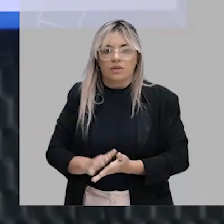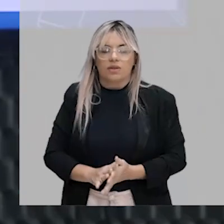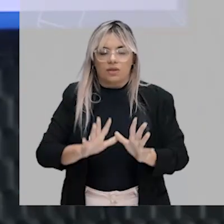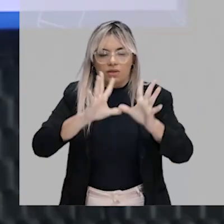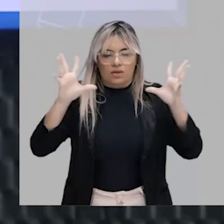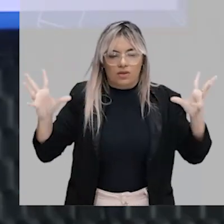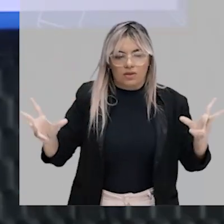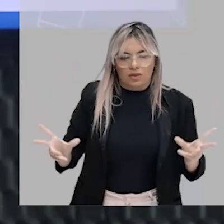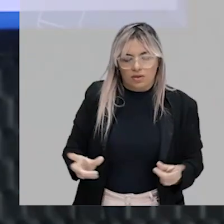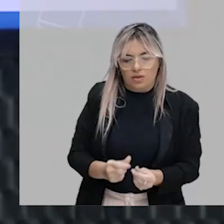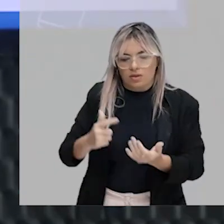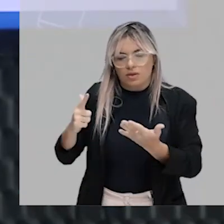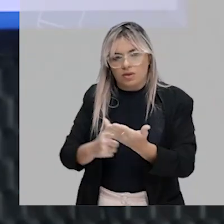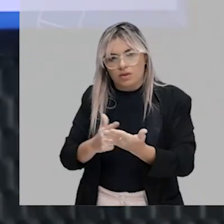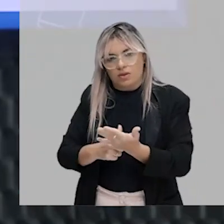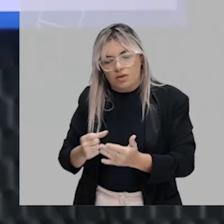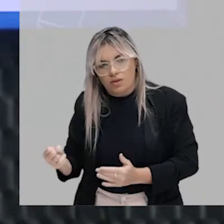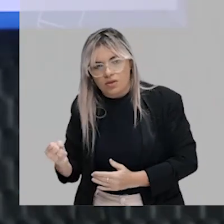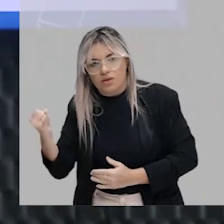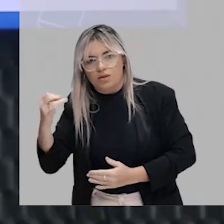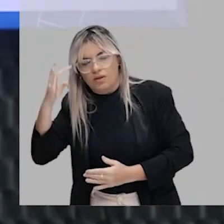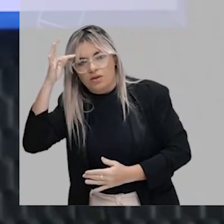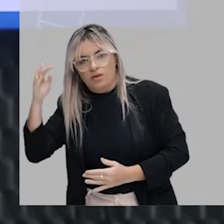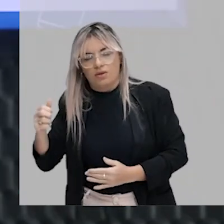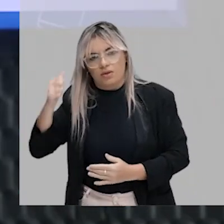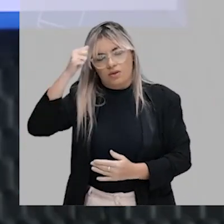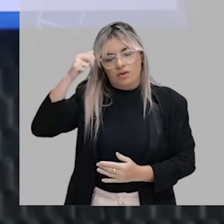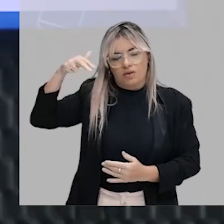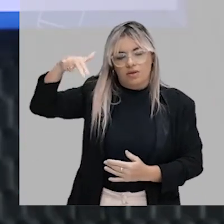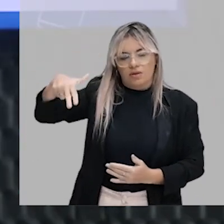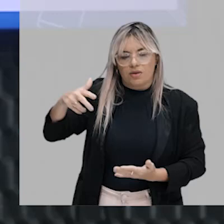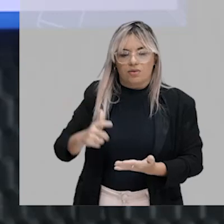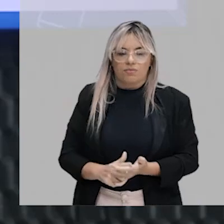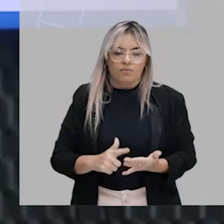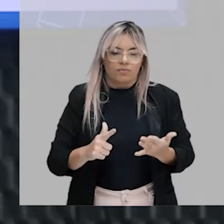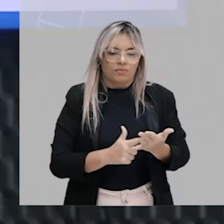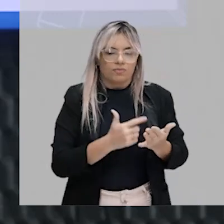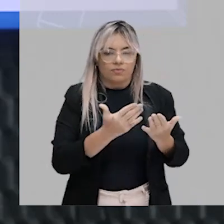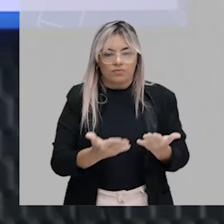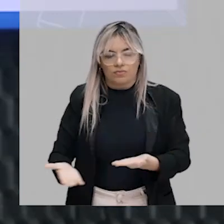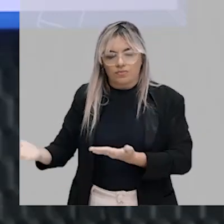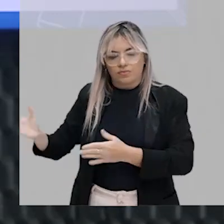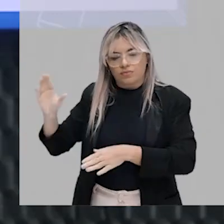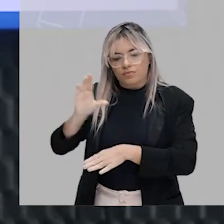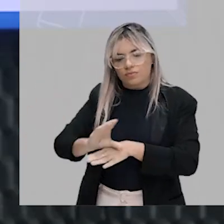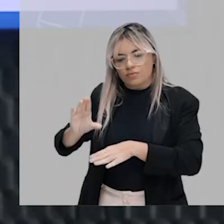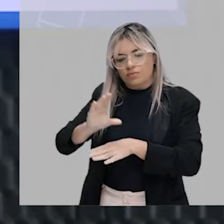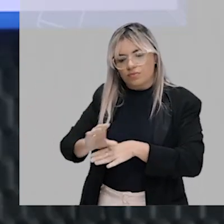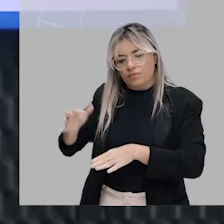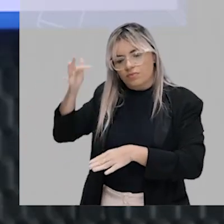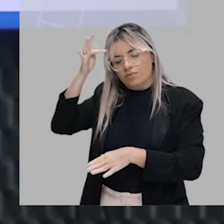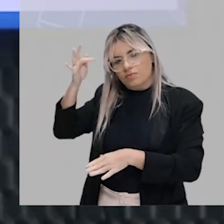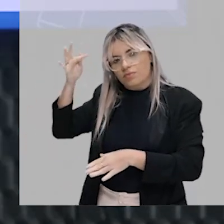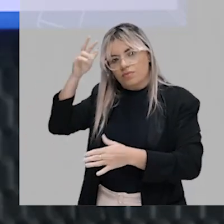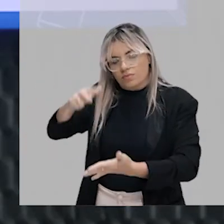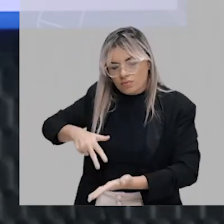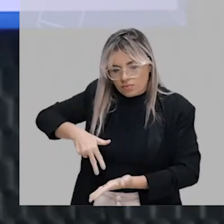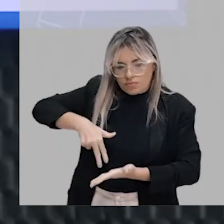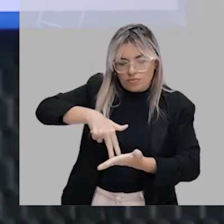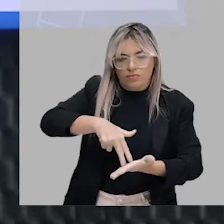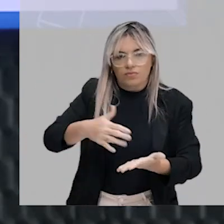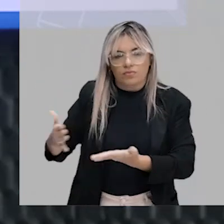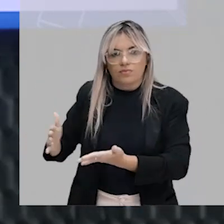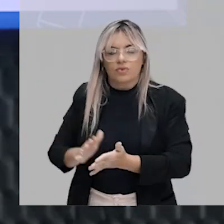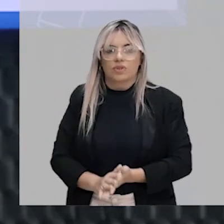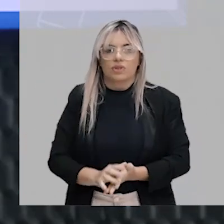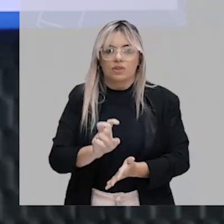livro mais importante da teoria de Auguste Comte, o livro chamado O Curso de Filosofia Positiva. Essas são as